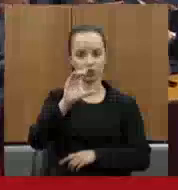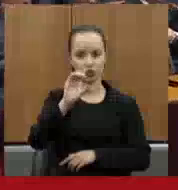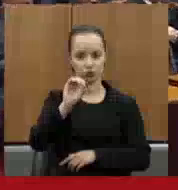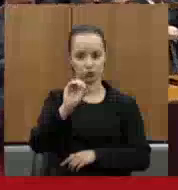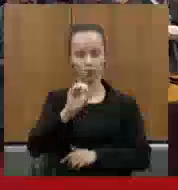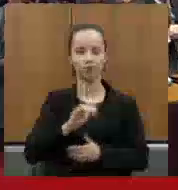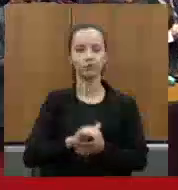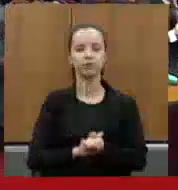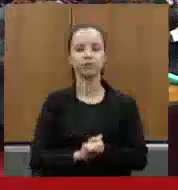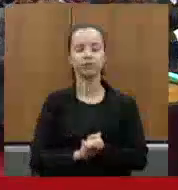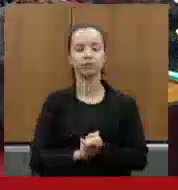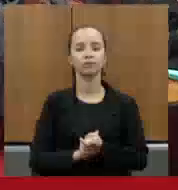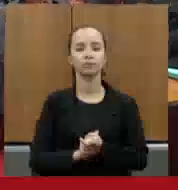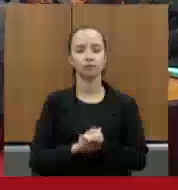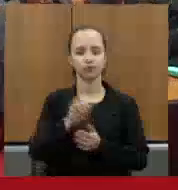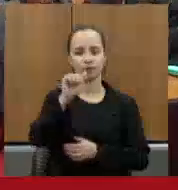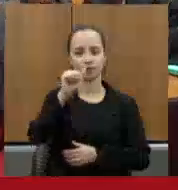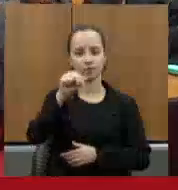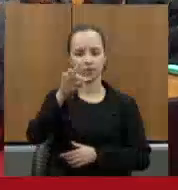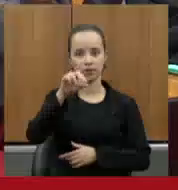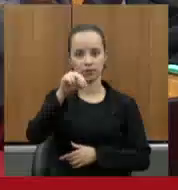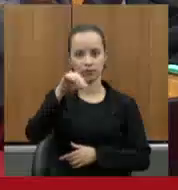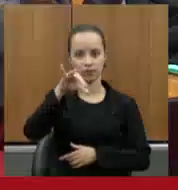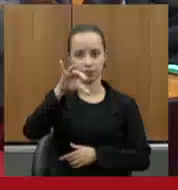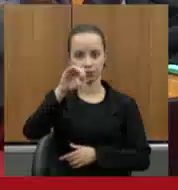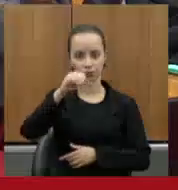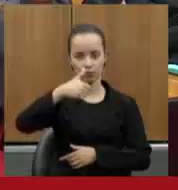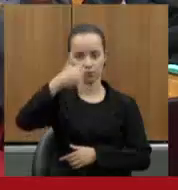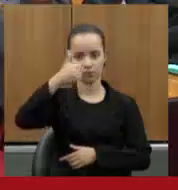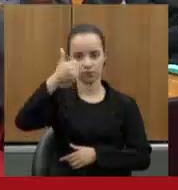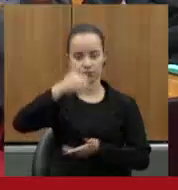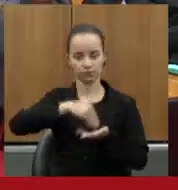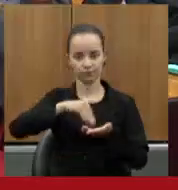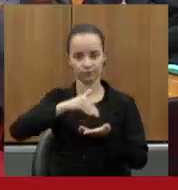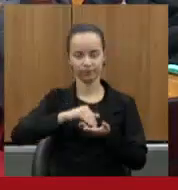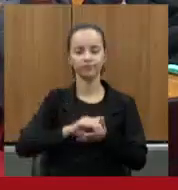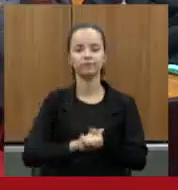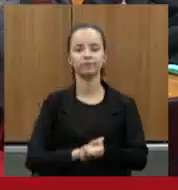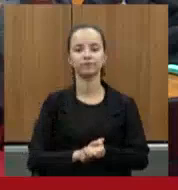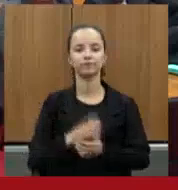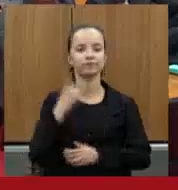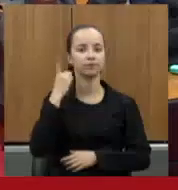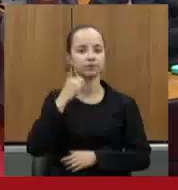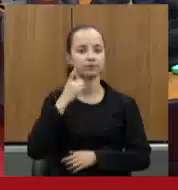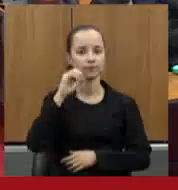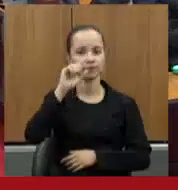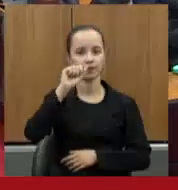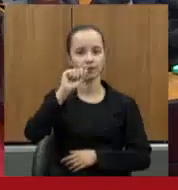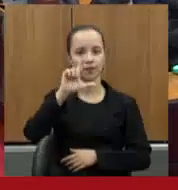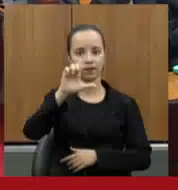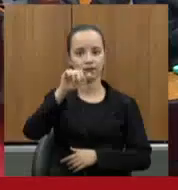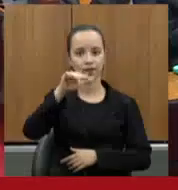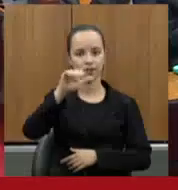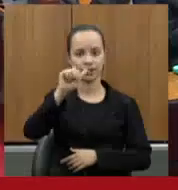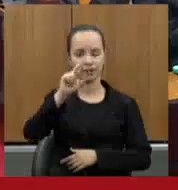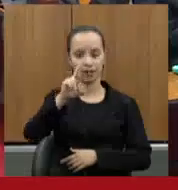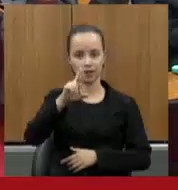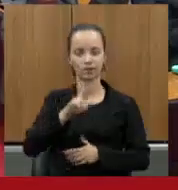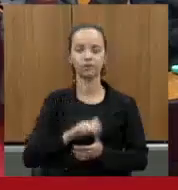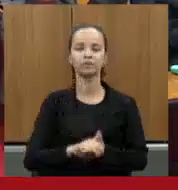vice-presidente. Deputado Antônio Carlos Arantes, primeiro secretário. Deputado Alencar da Silveira Júnior, segundo